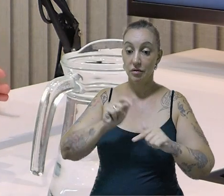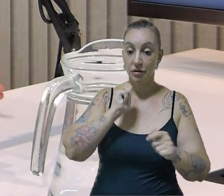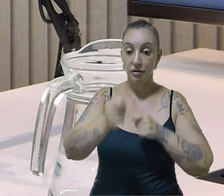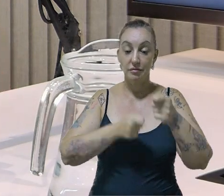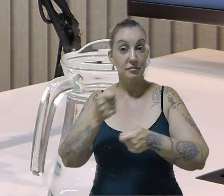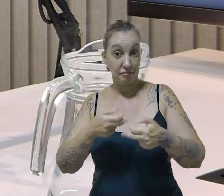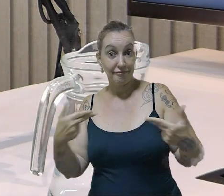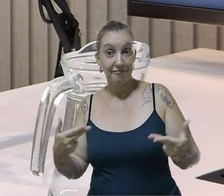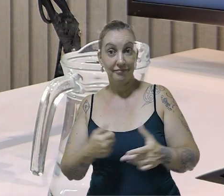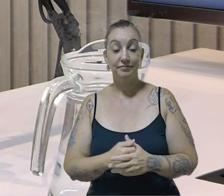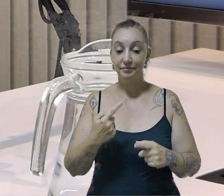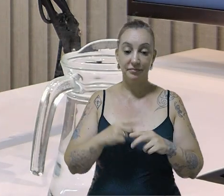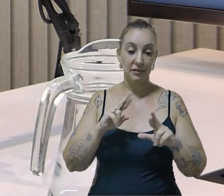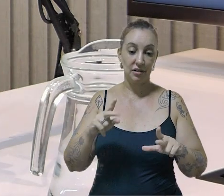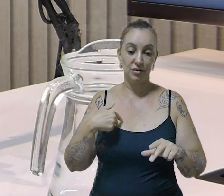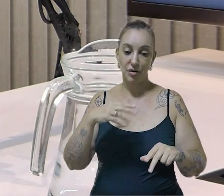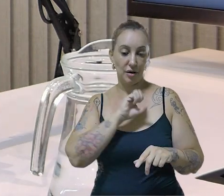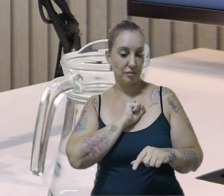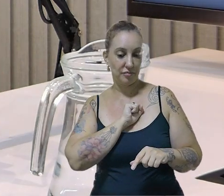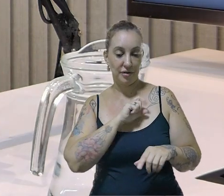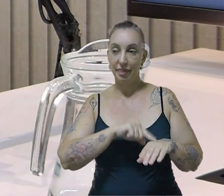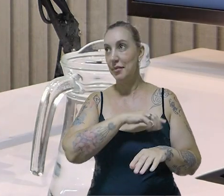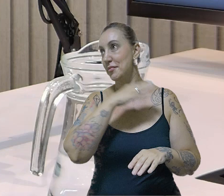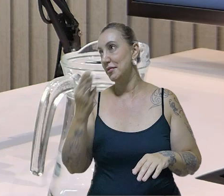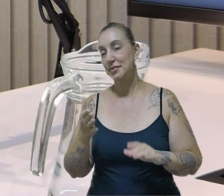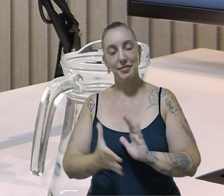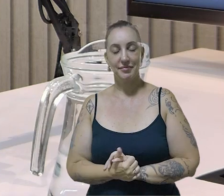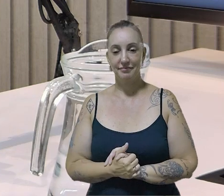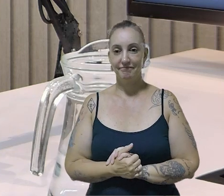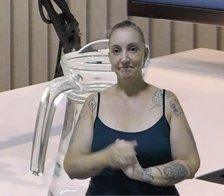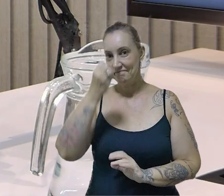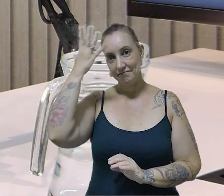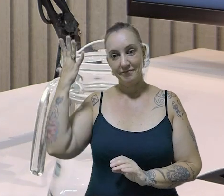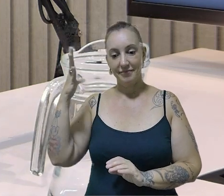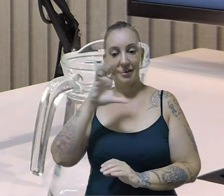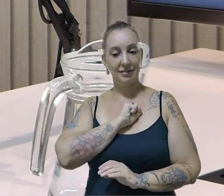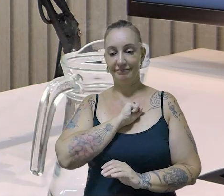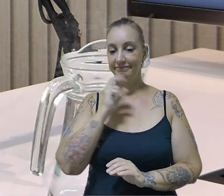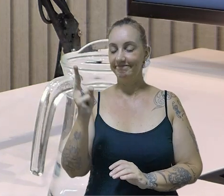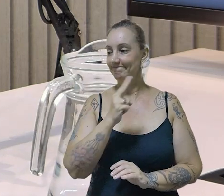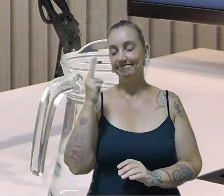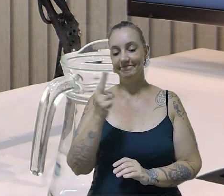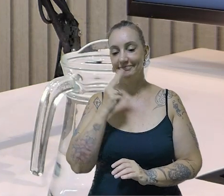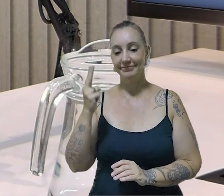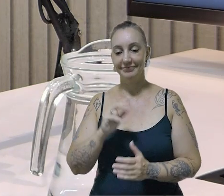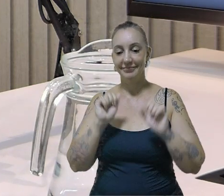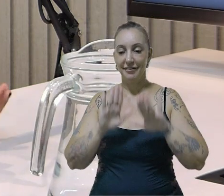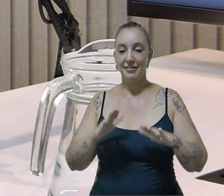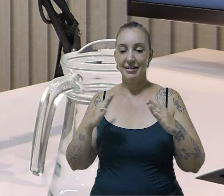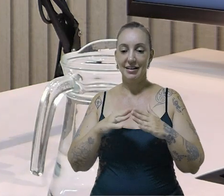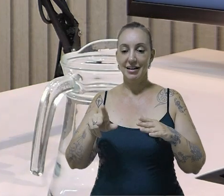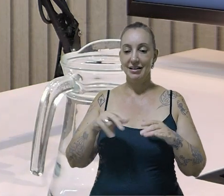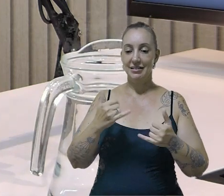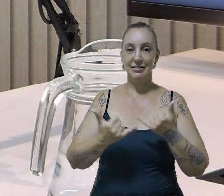pagar os boletos porque não é só por amor o tempo inteiro é exato esquece por amor por amor eu fico em casa com o